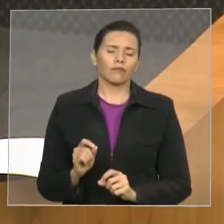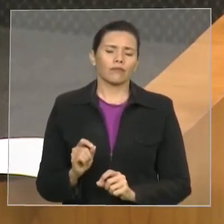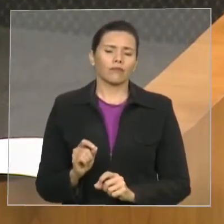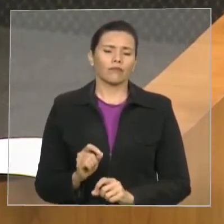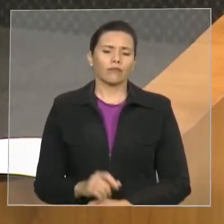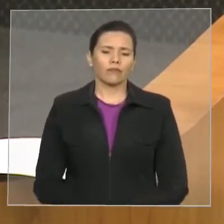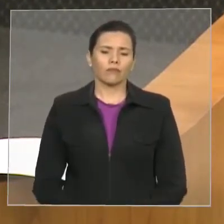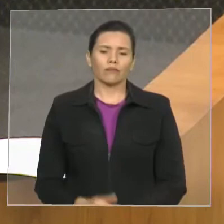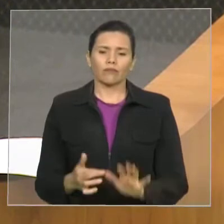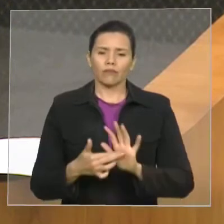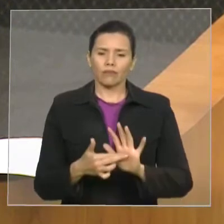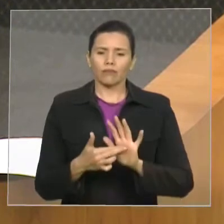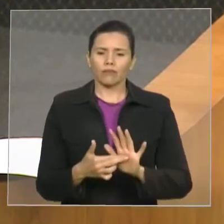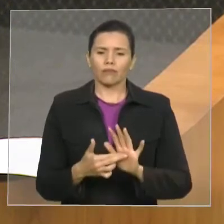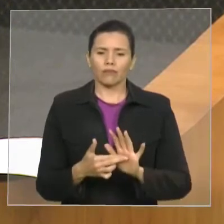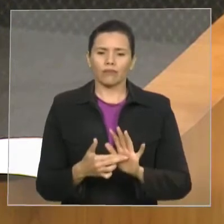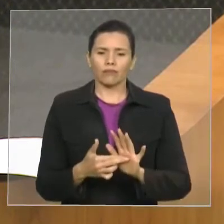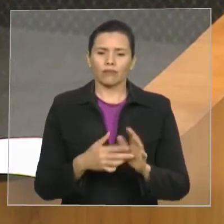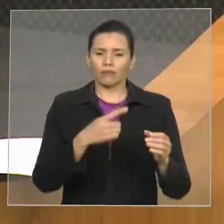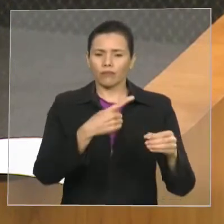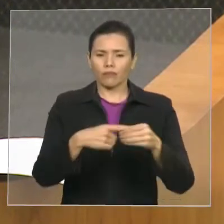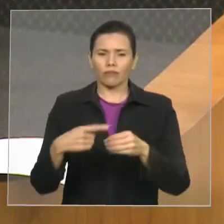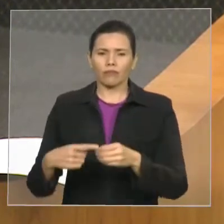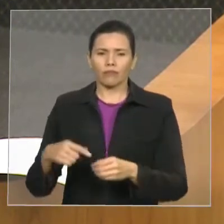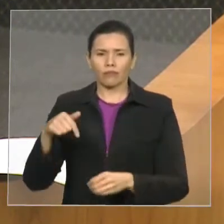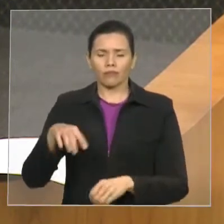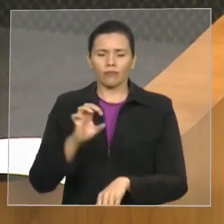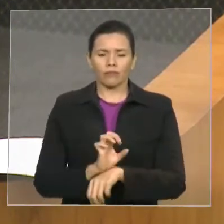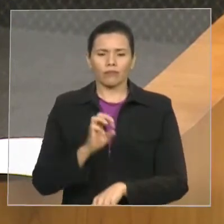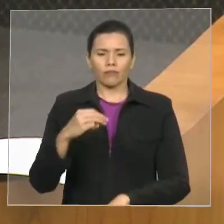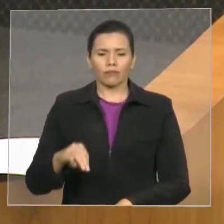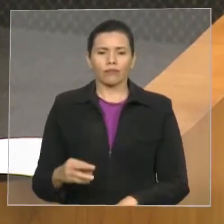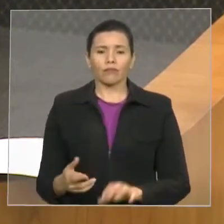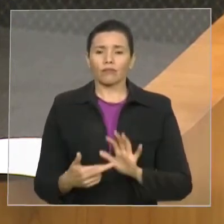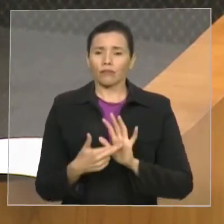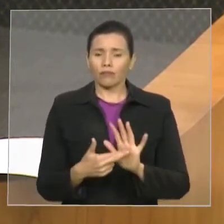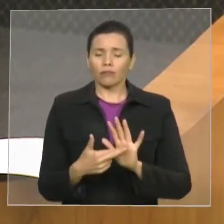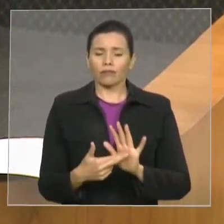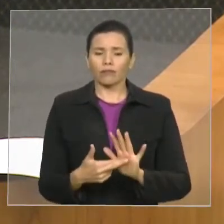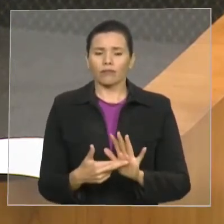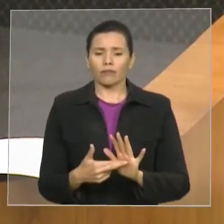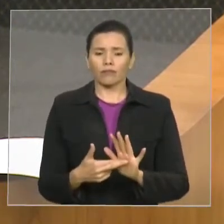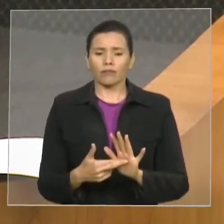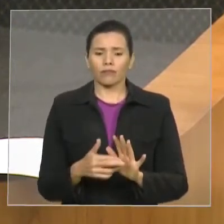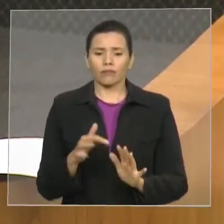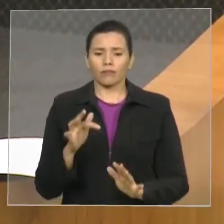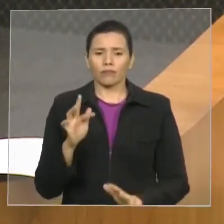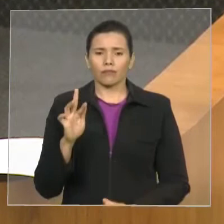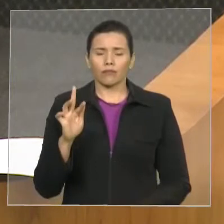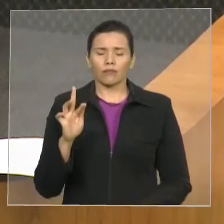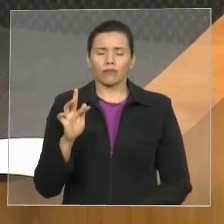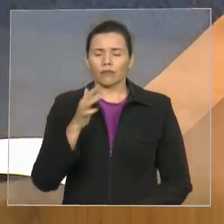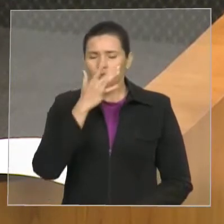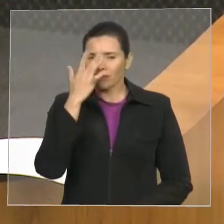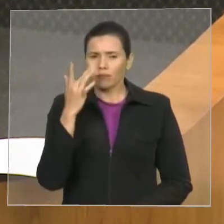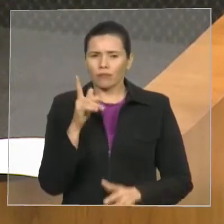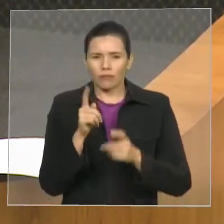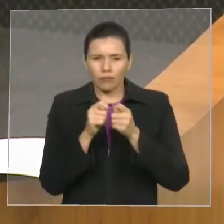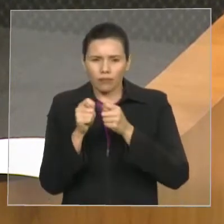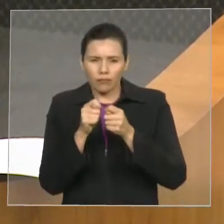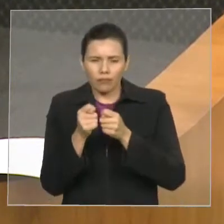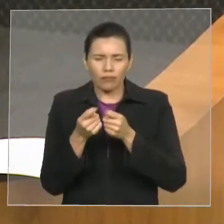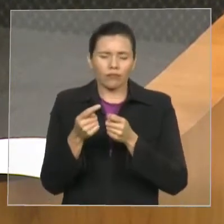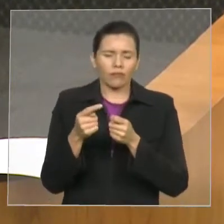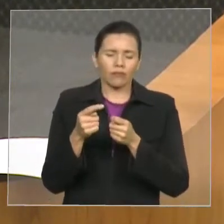Os representantes dos municípios do Estado do Maranhão, os representantes dos fundos habitacionais municipais,